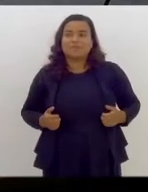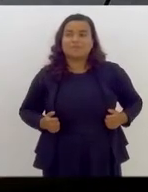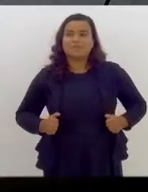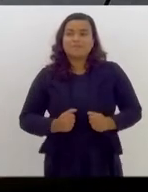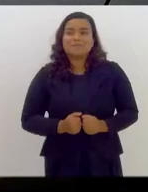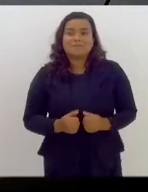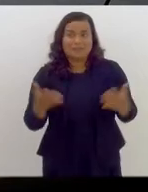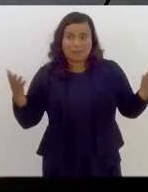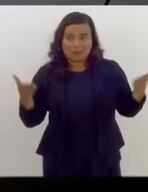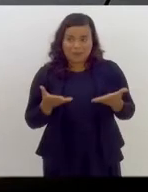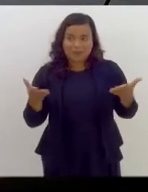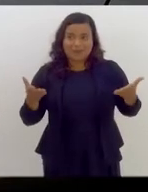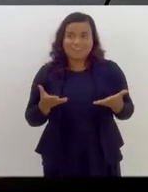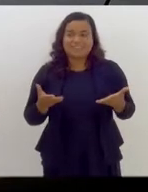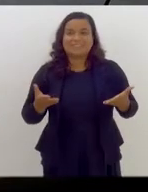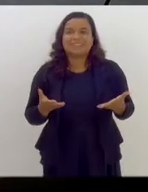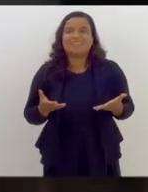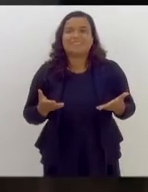agora vamos